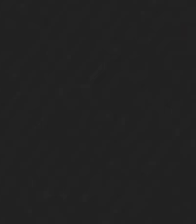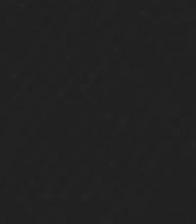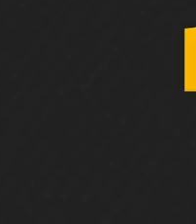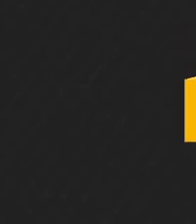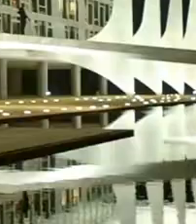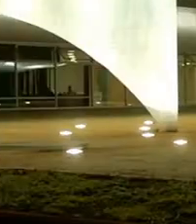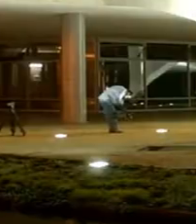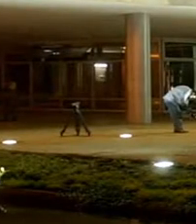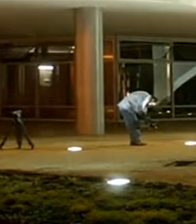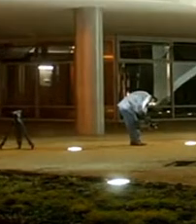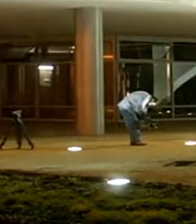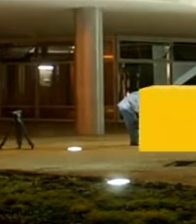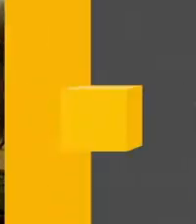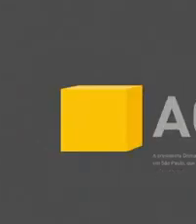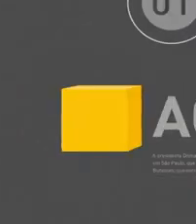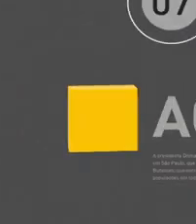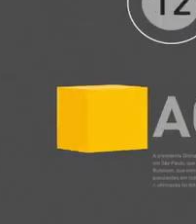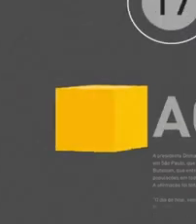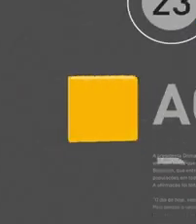o